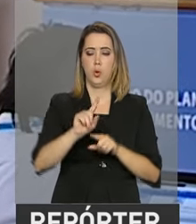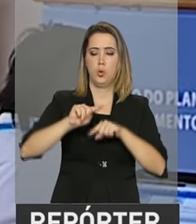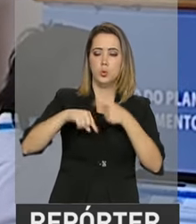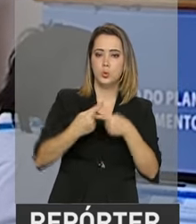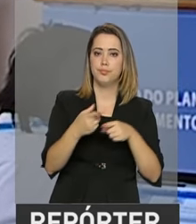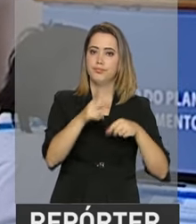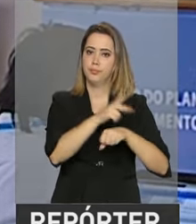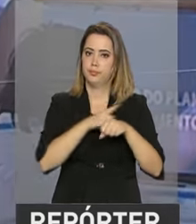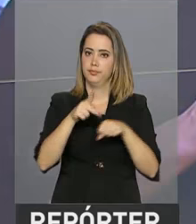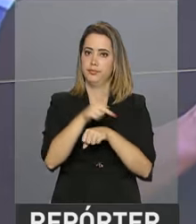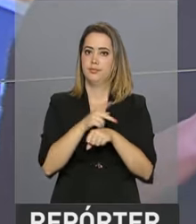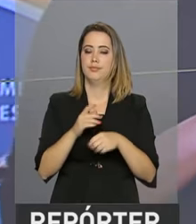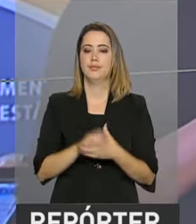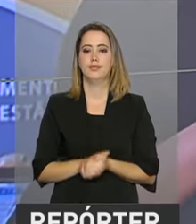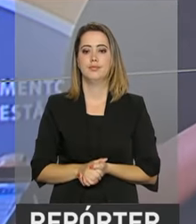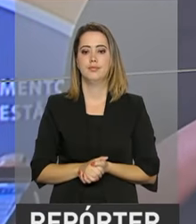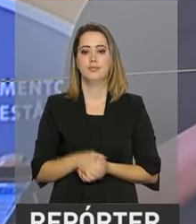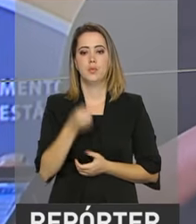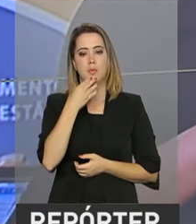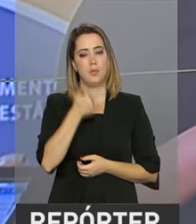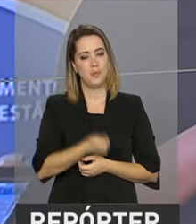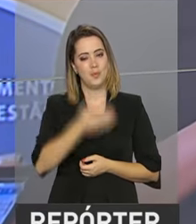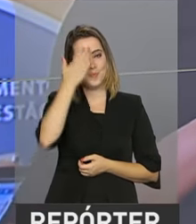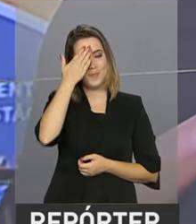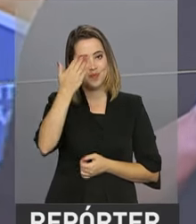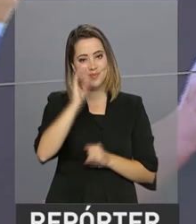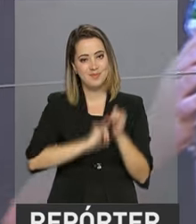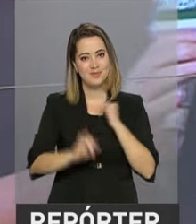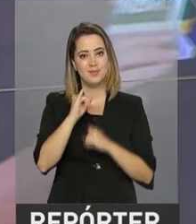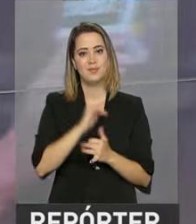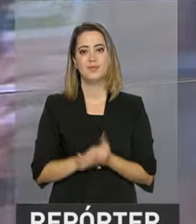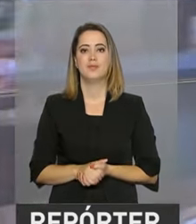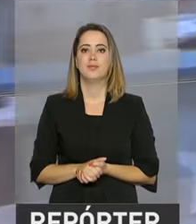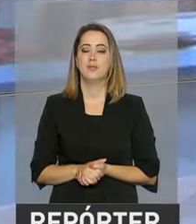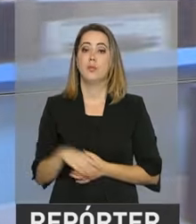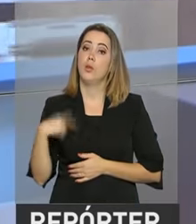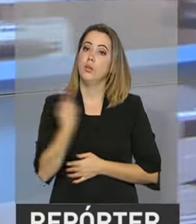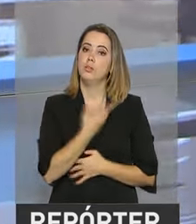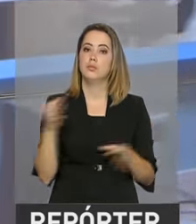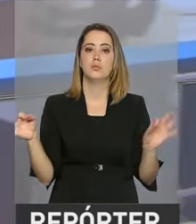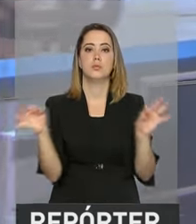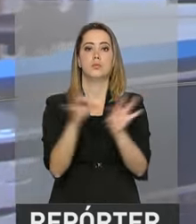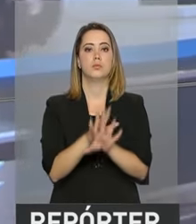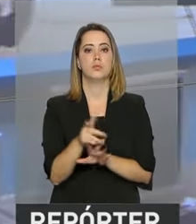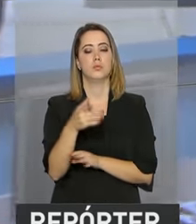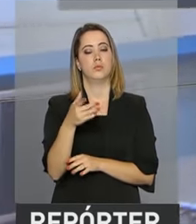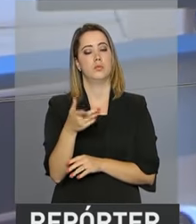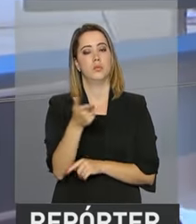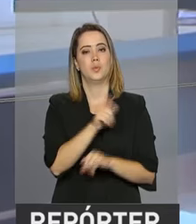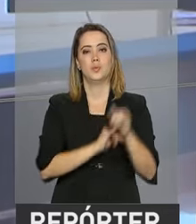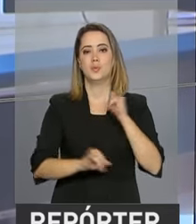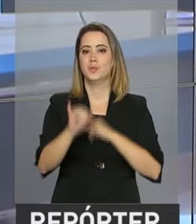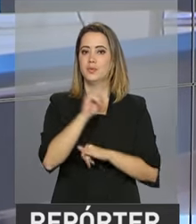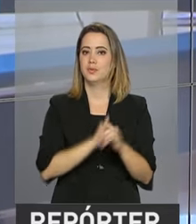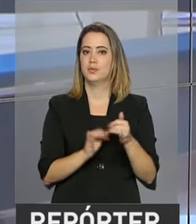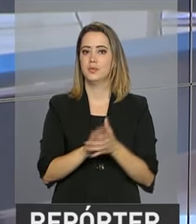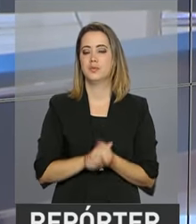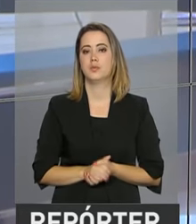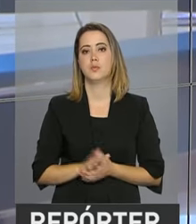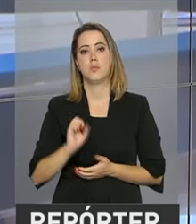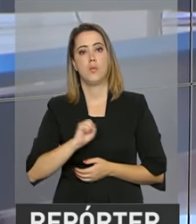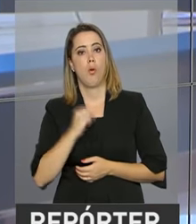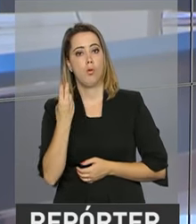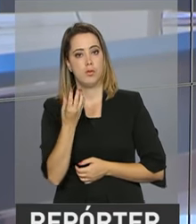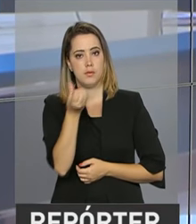restante do país. Roberto. Tá, muito bom, Luana. Obrigado pelas informações. Nós ficamos por aqui, podemos voltar a qualquer momento com outras